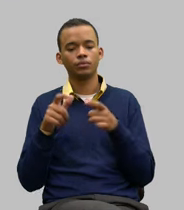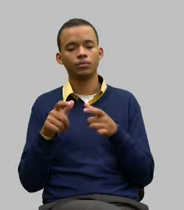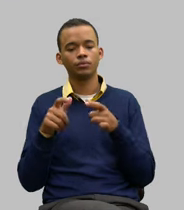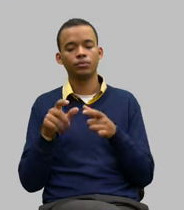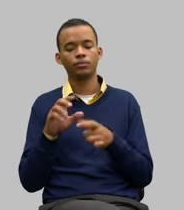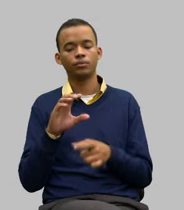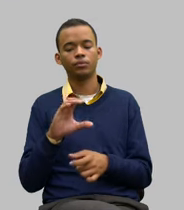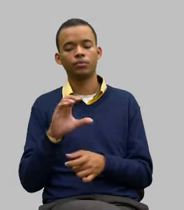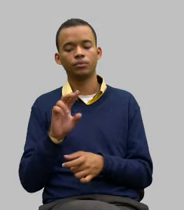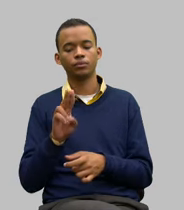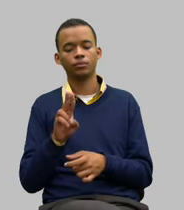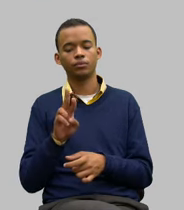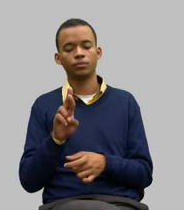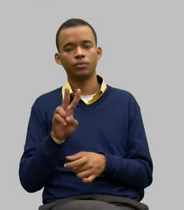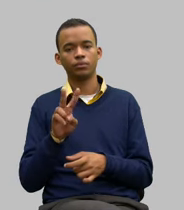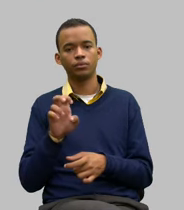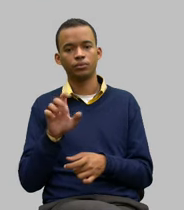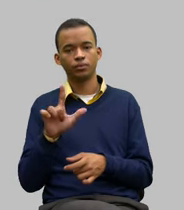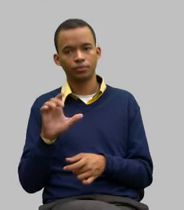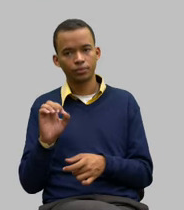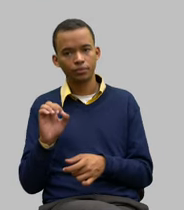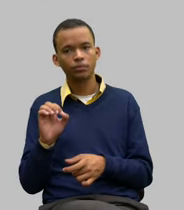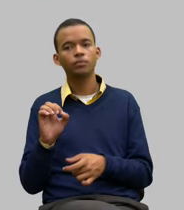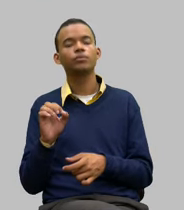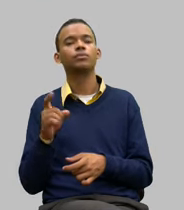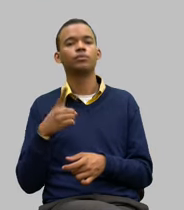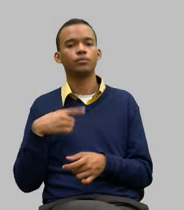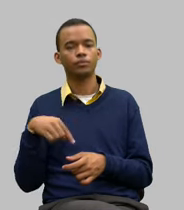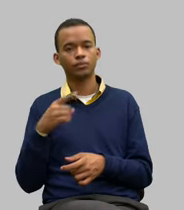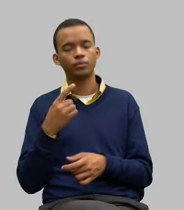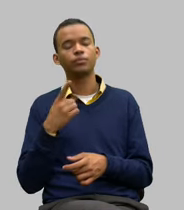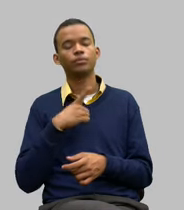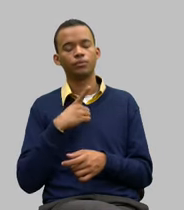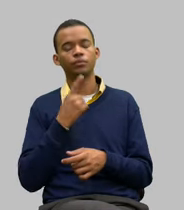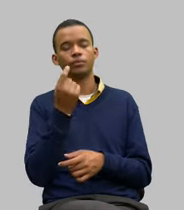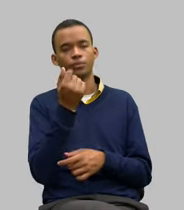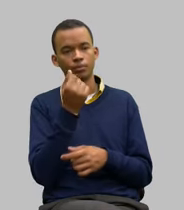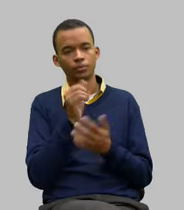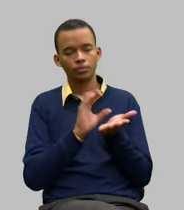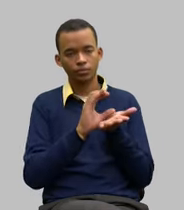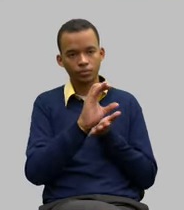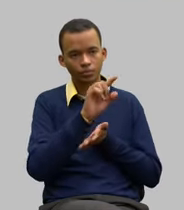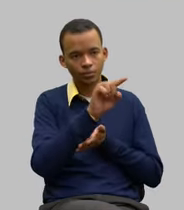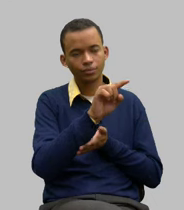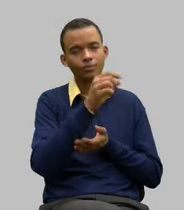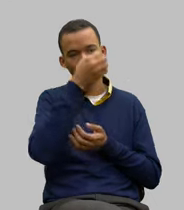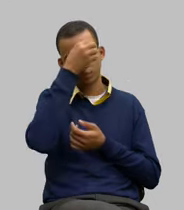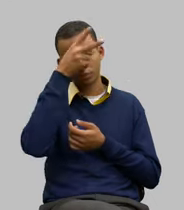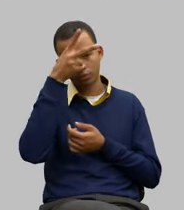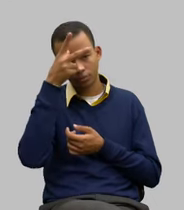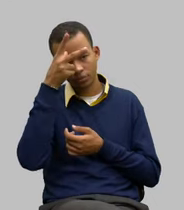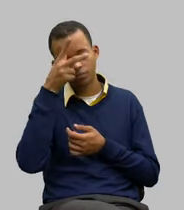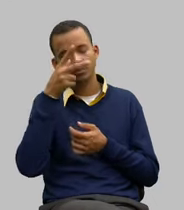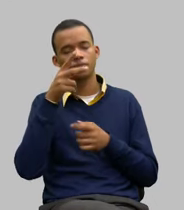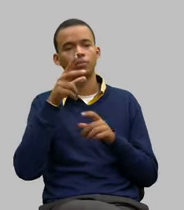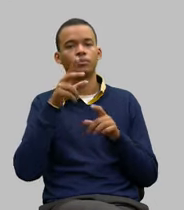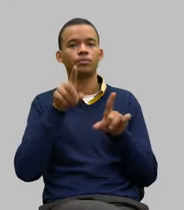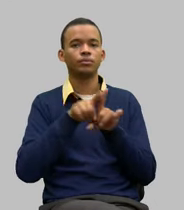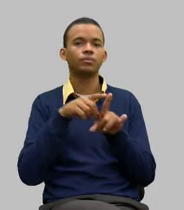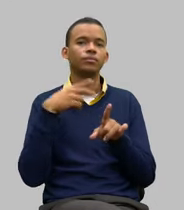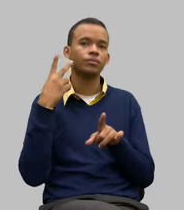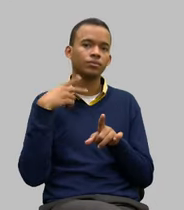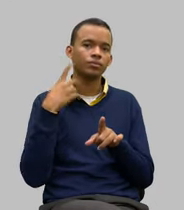150.000 atendendo também o nosso delegado Regional ex-prefeito Maurílio Humberto Vereador